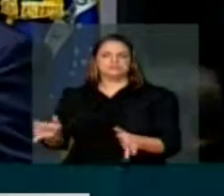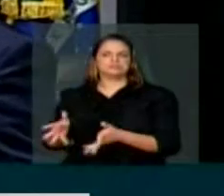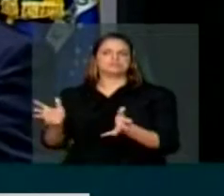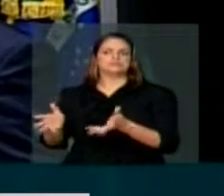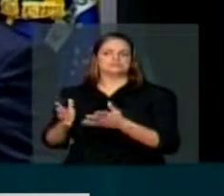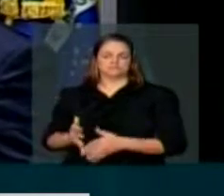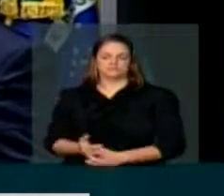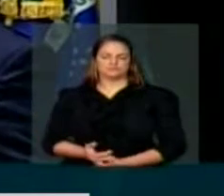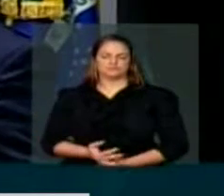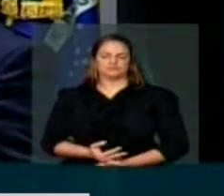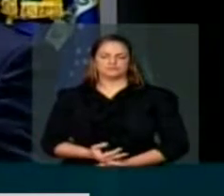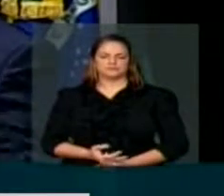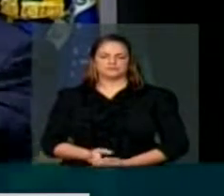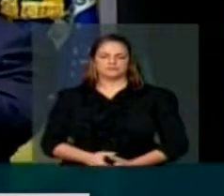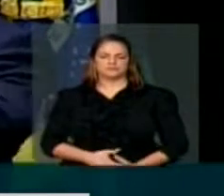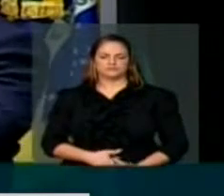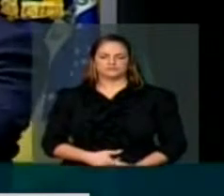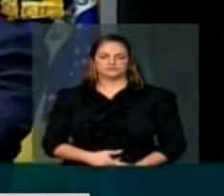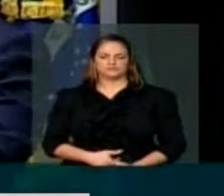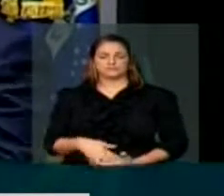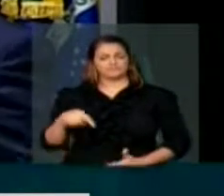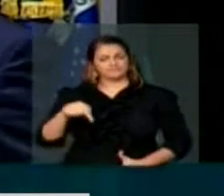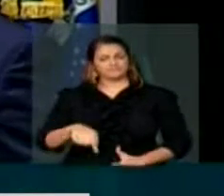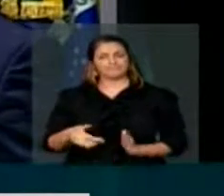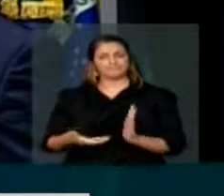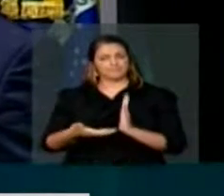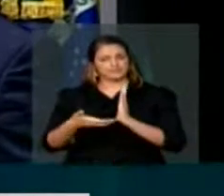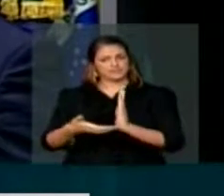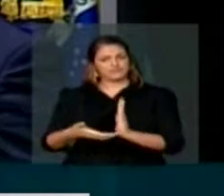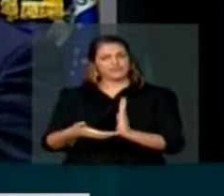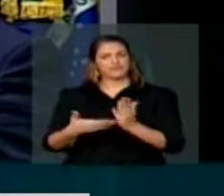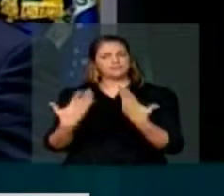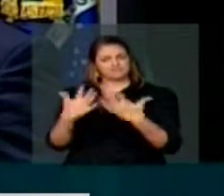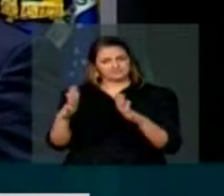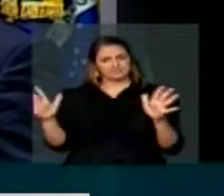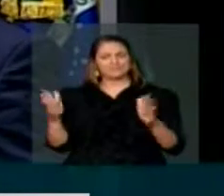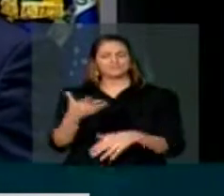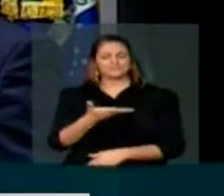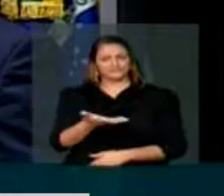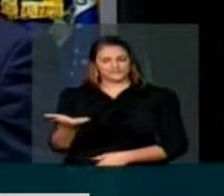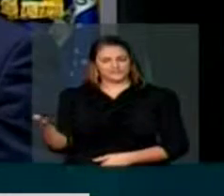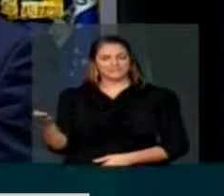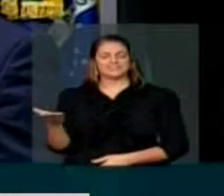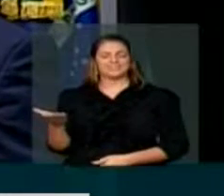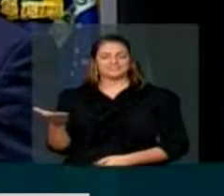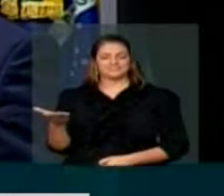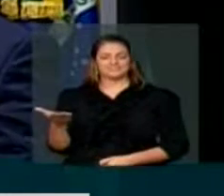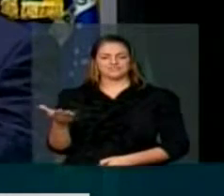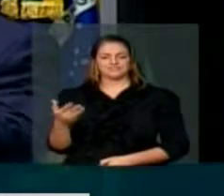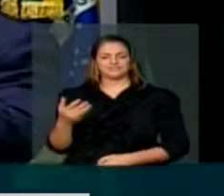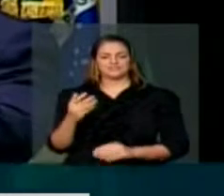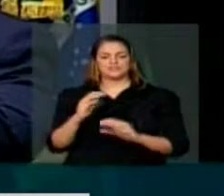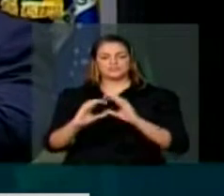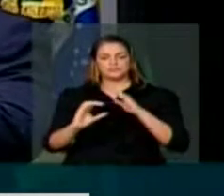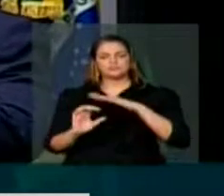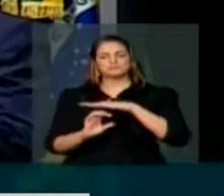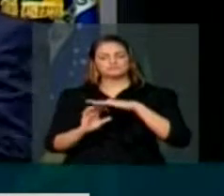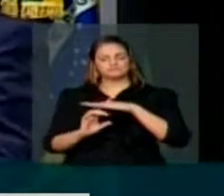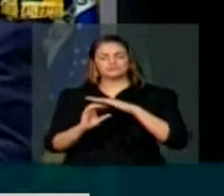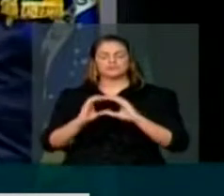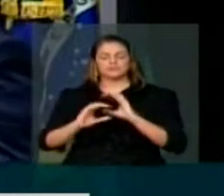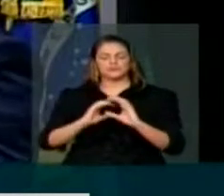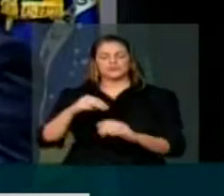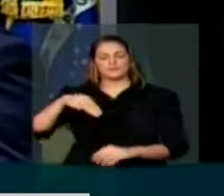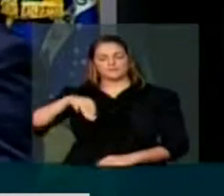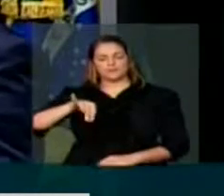Meu Norte. Recebam desta casa esta homenagem, porque o Meu Norte para o nosso